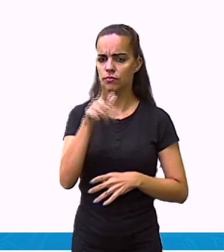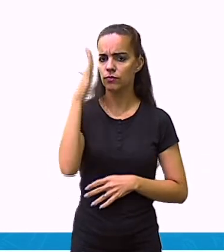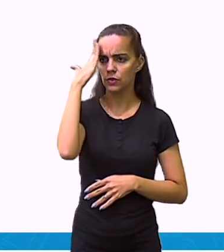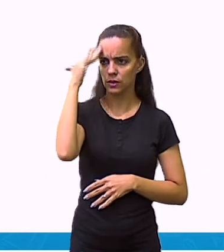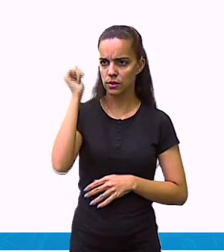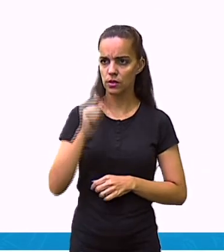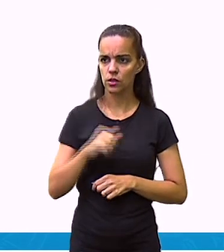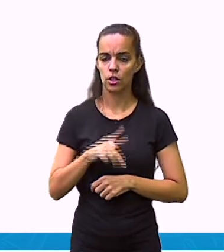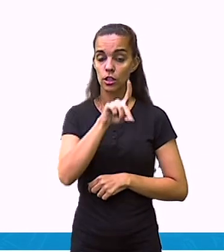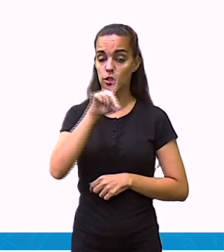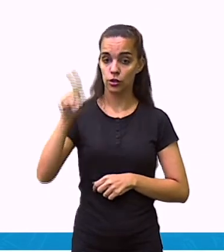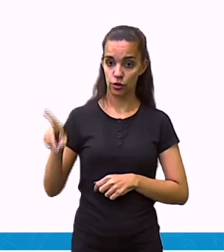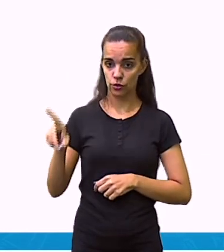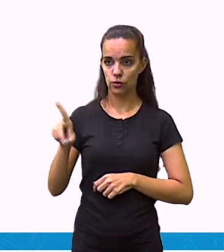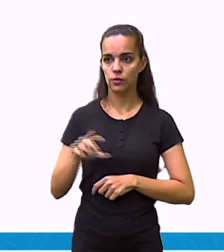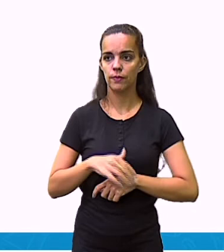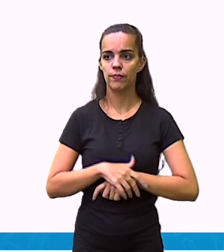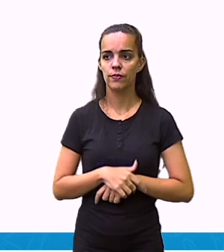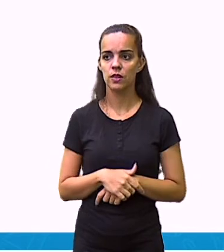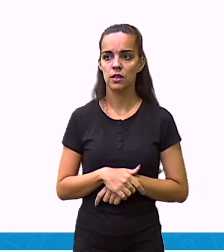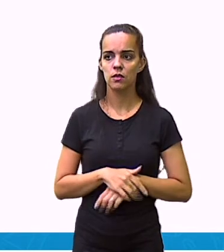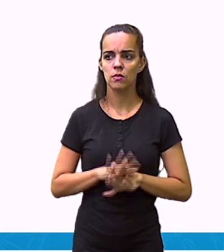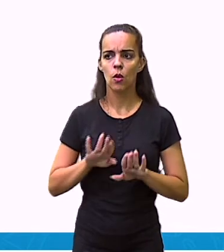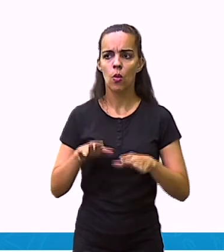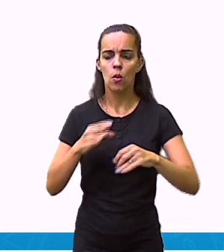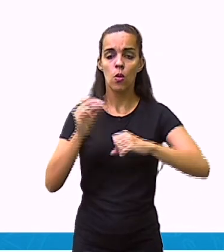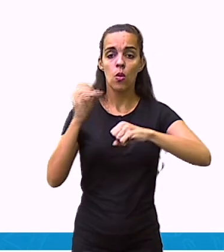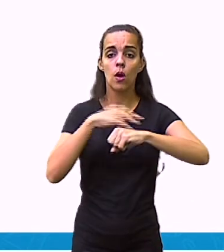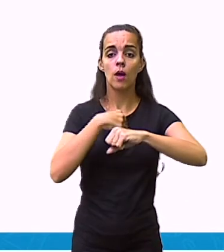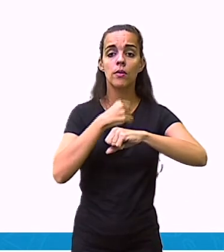sabe, Dia. O